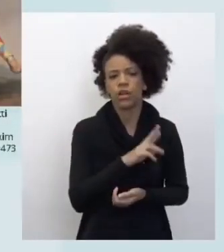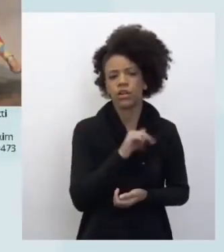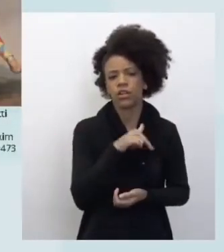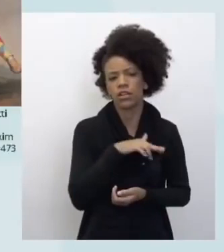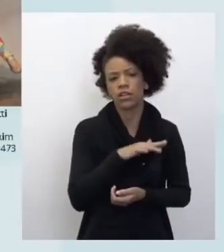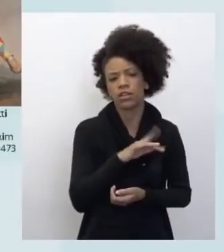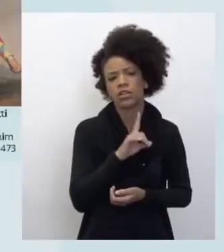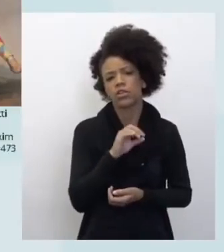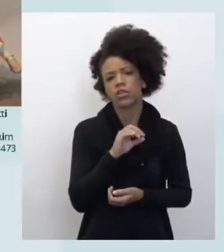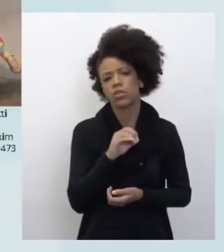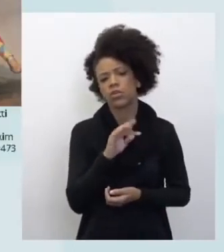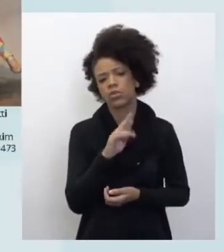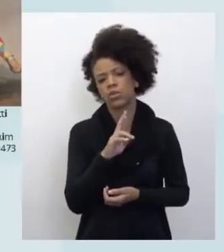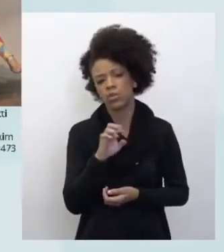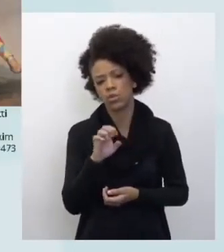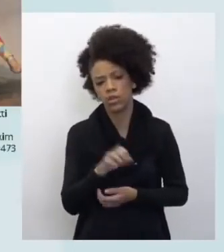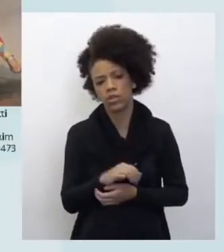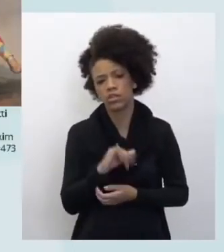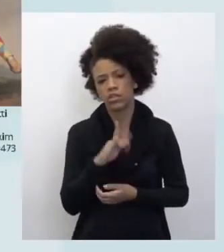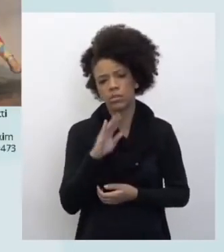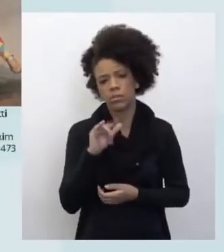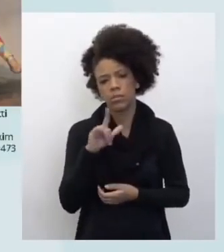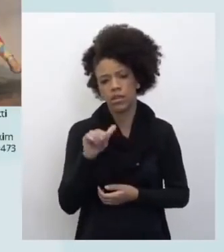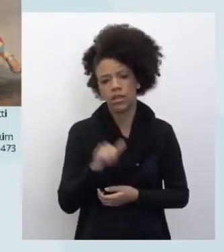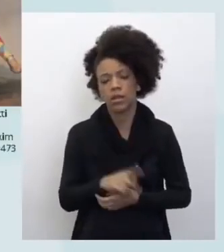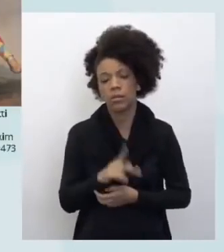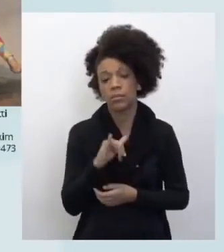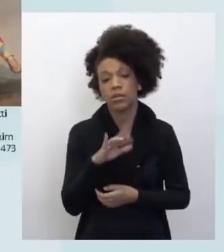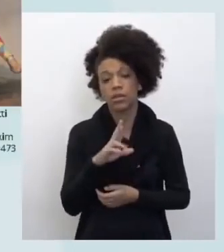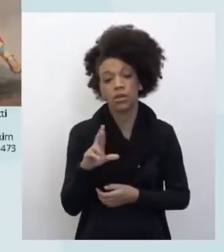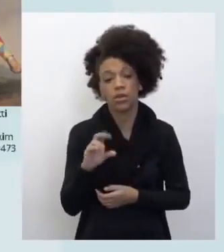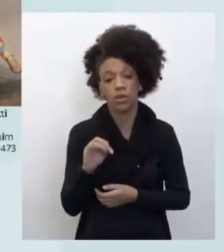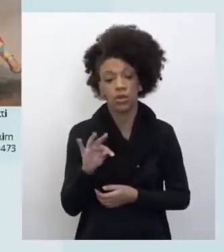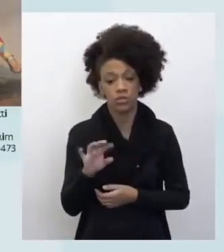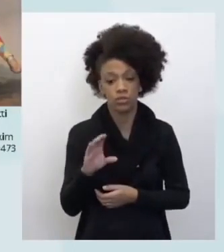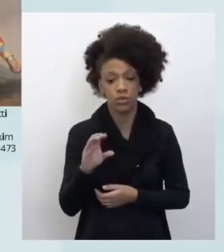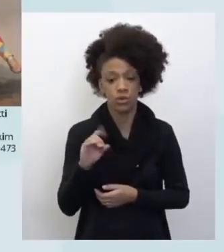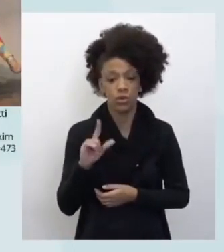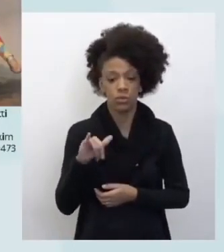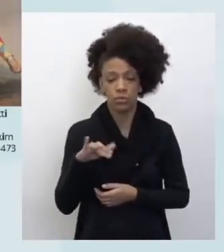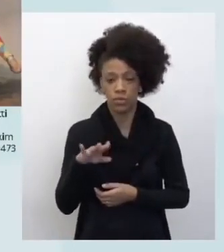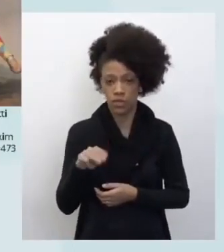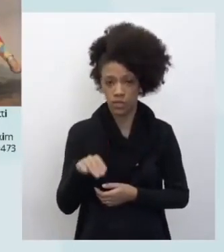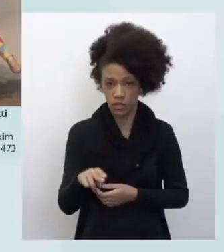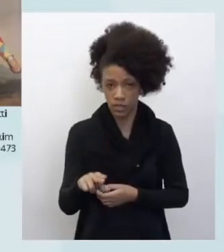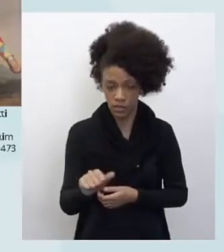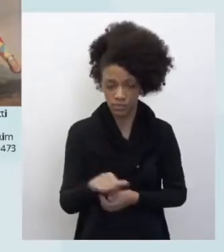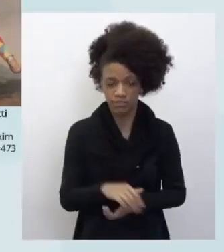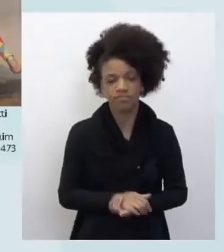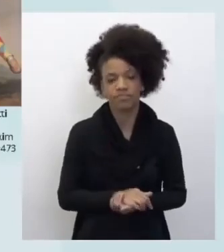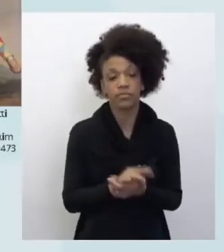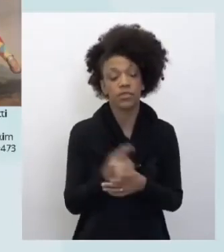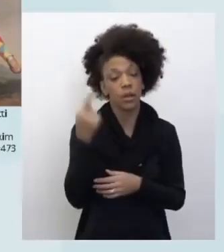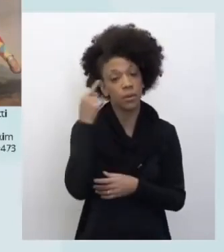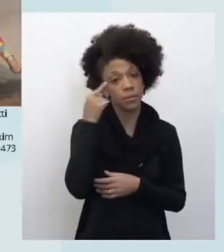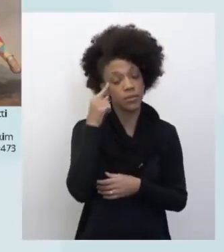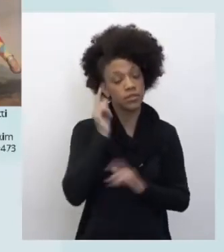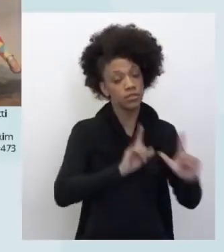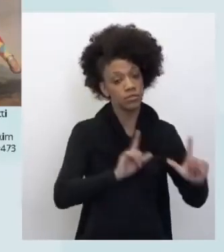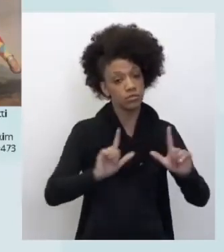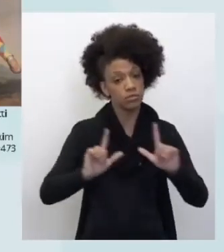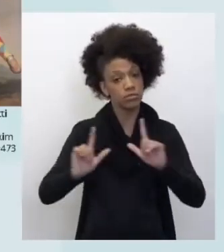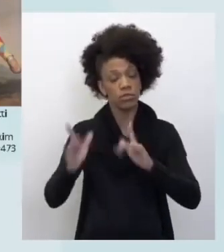a Isabela, Pierrot e Colombina. Tá? Pensando que essas imagens são do Teatro da